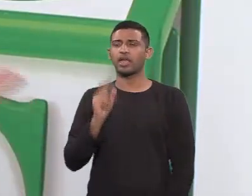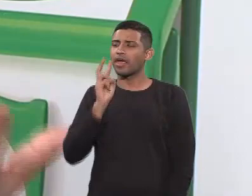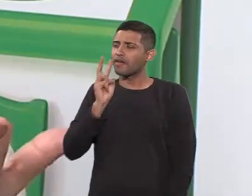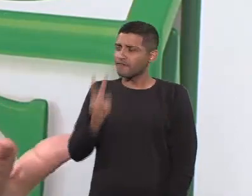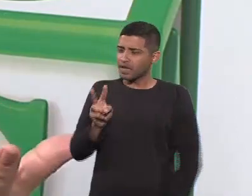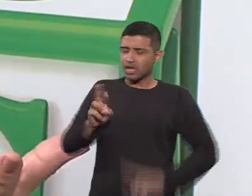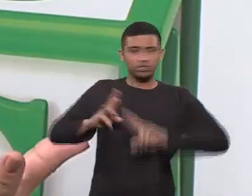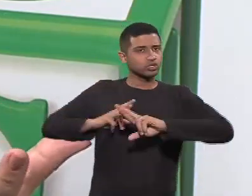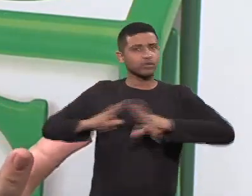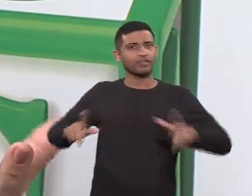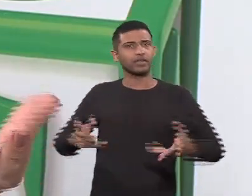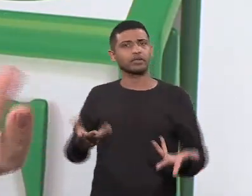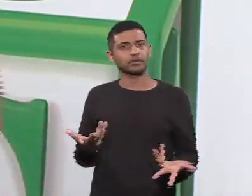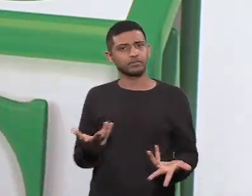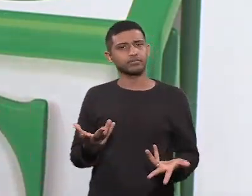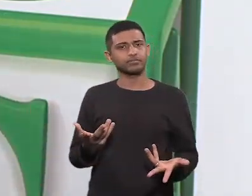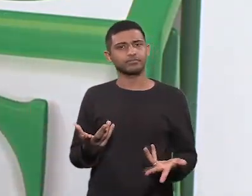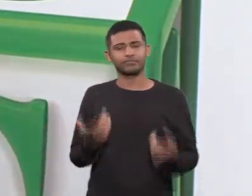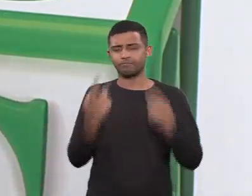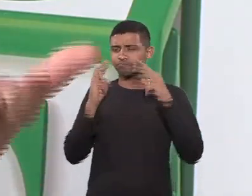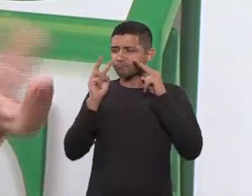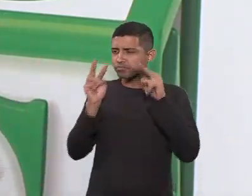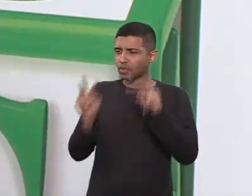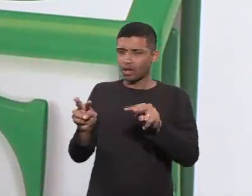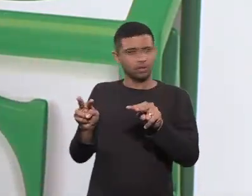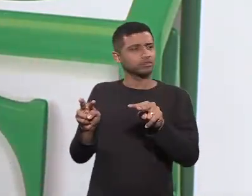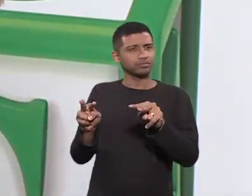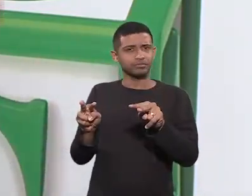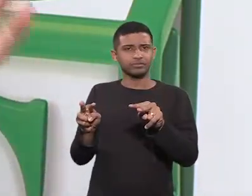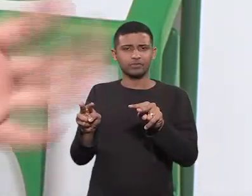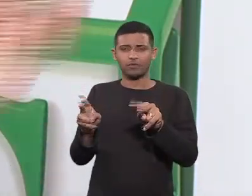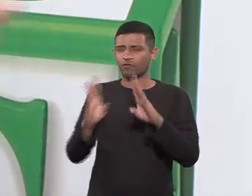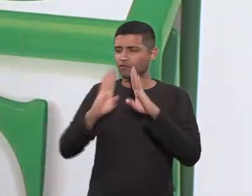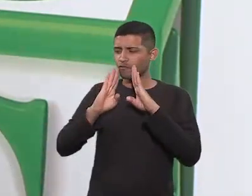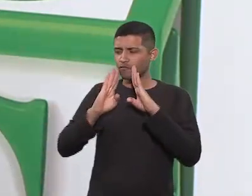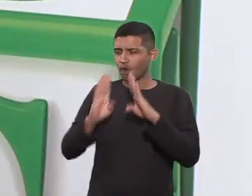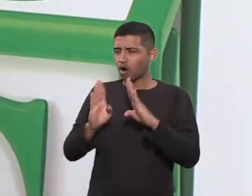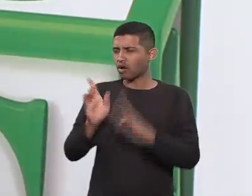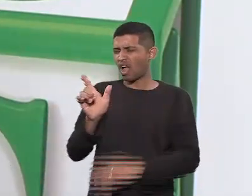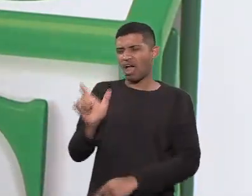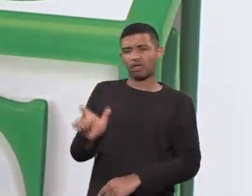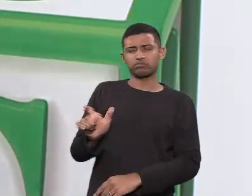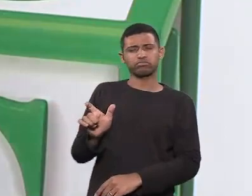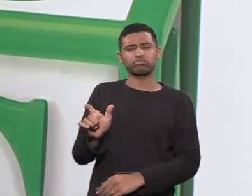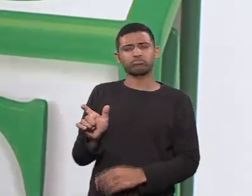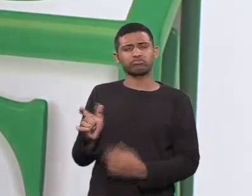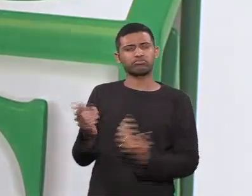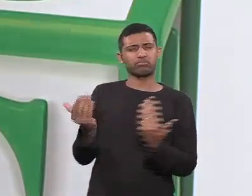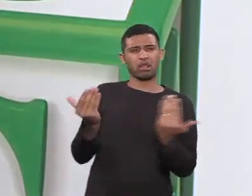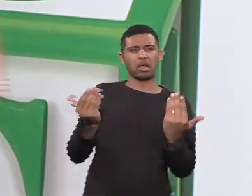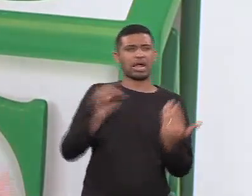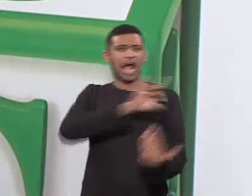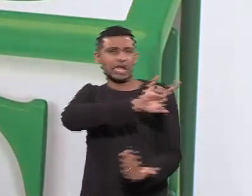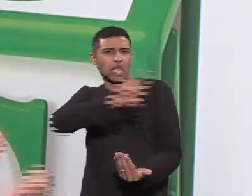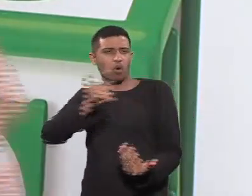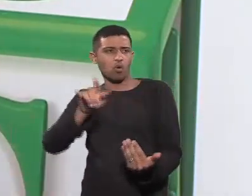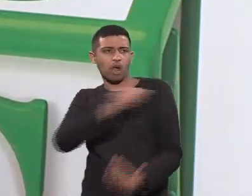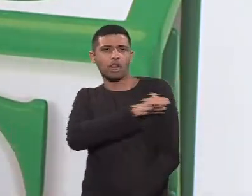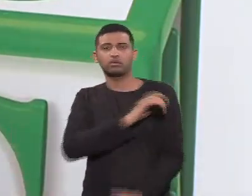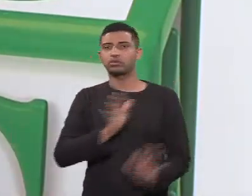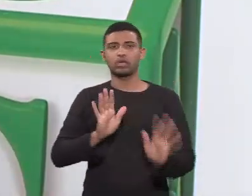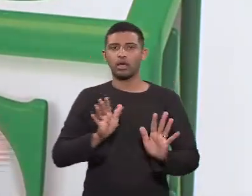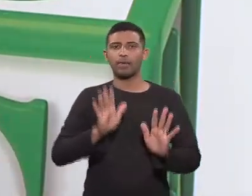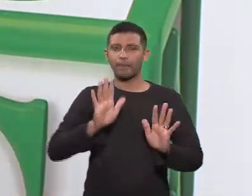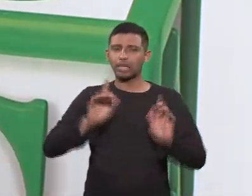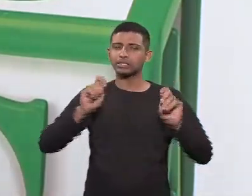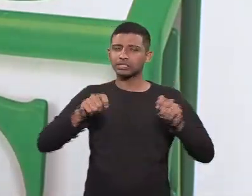esse olhar diferenciado, né, assim, esse olhar que, não é, lógico que não vai olhar diferente 400 e tantos alunos, mas